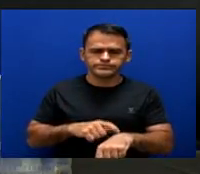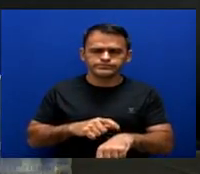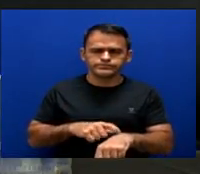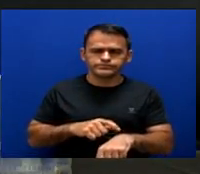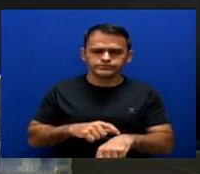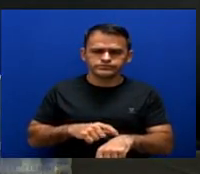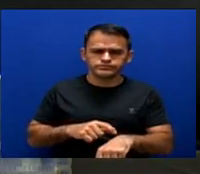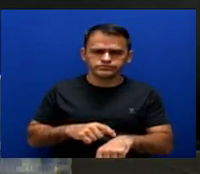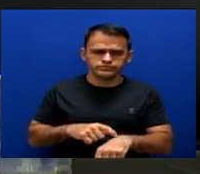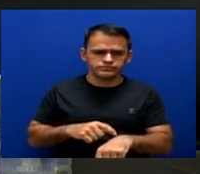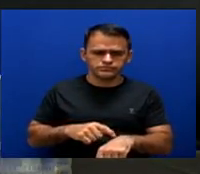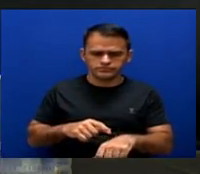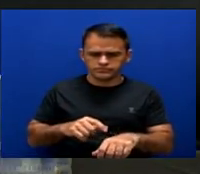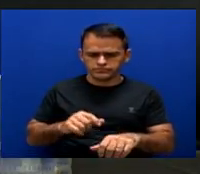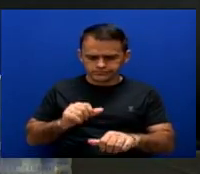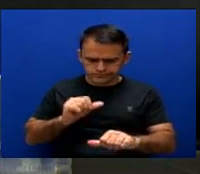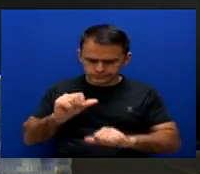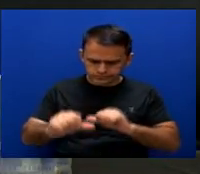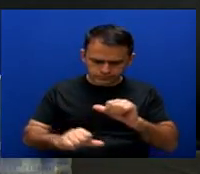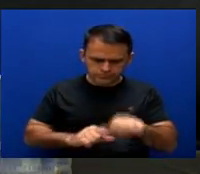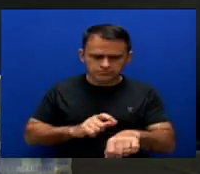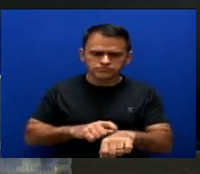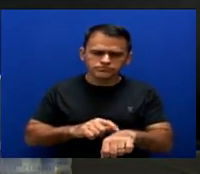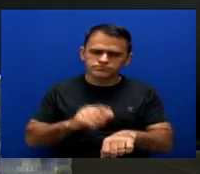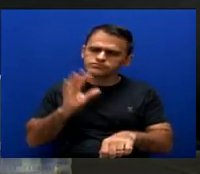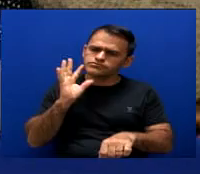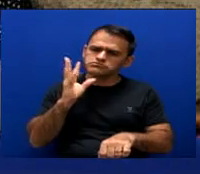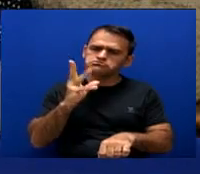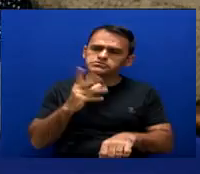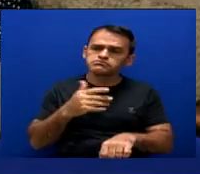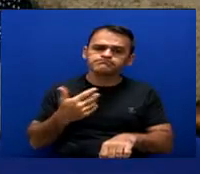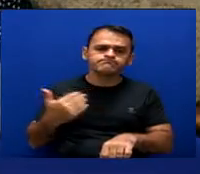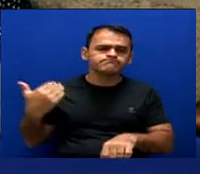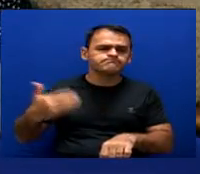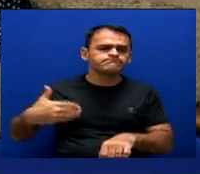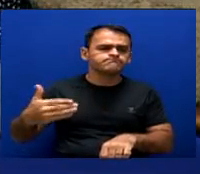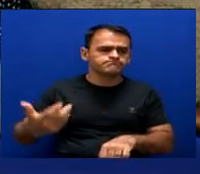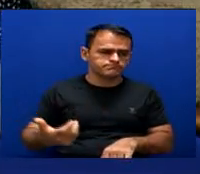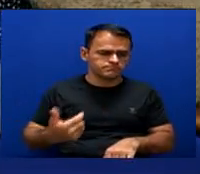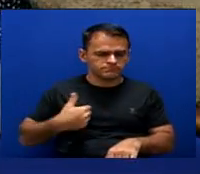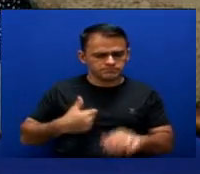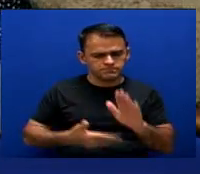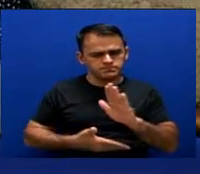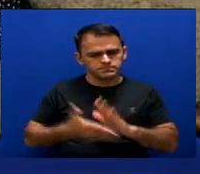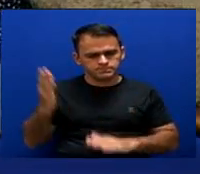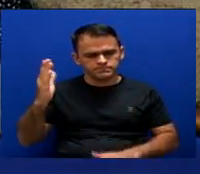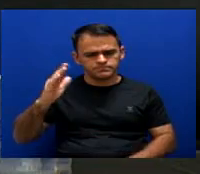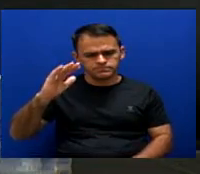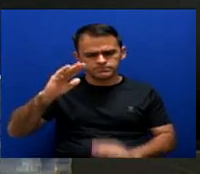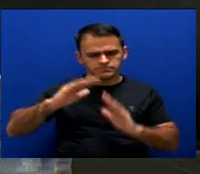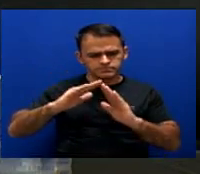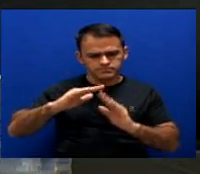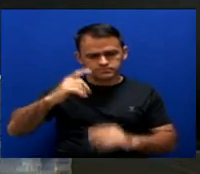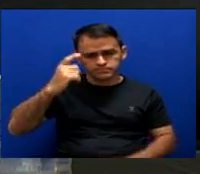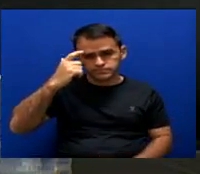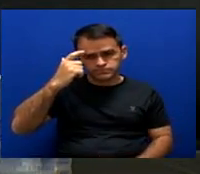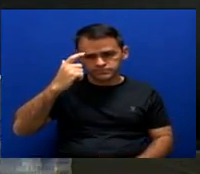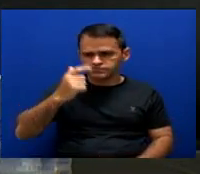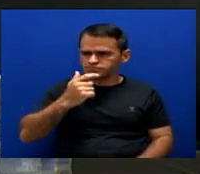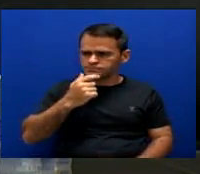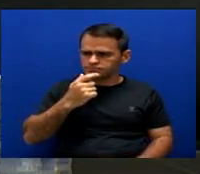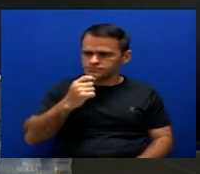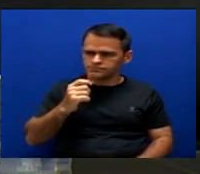estamos no processo de mudança e aí também vou para casa pensando que no início de tudo conhecer o roberto